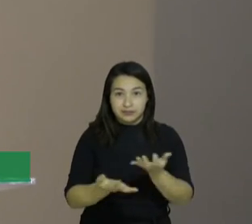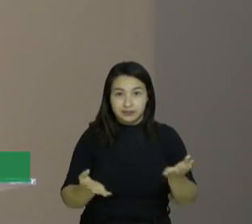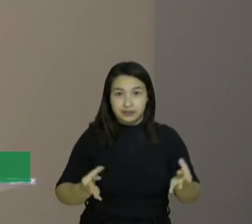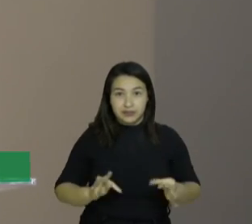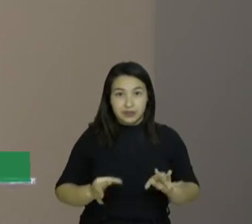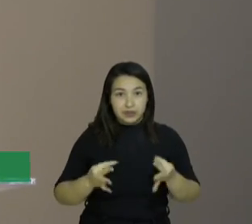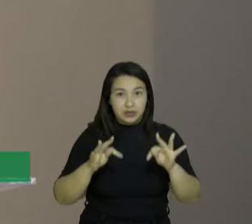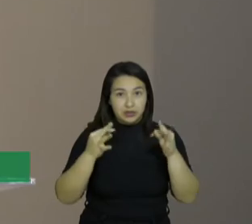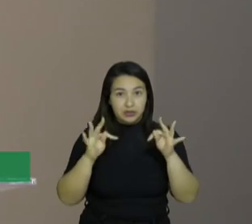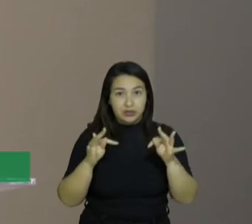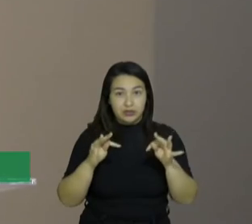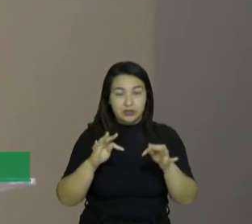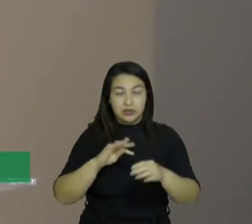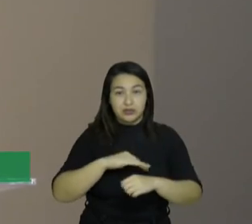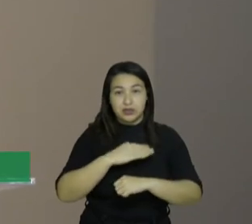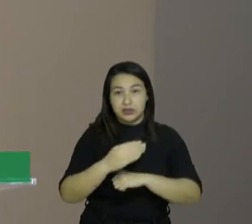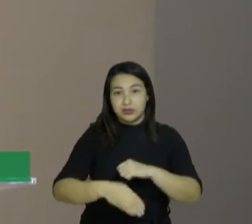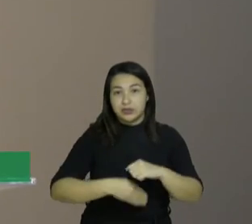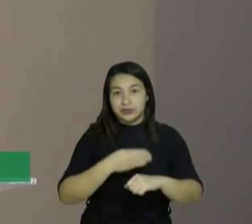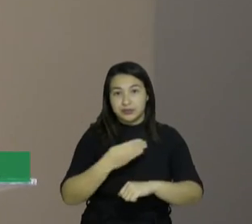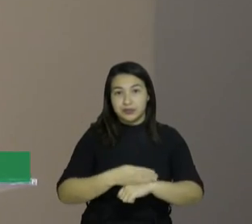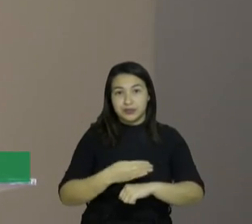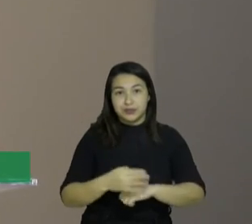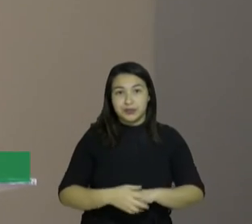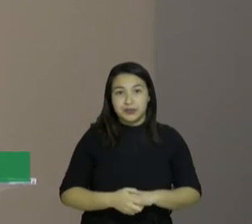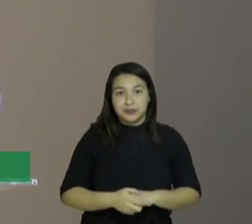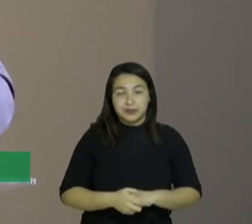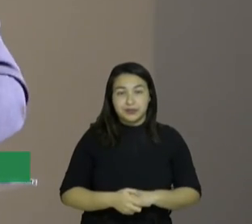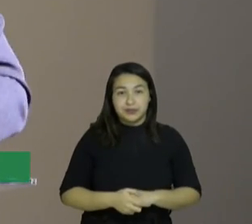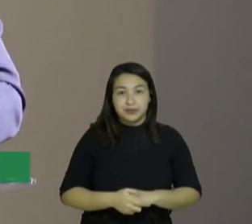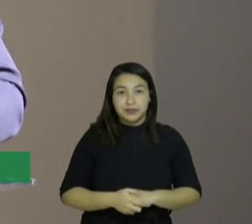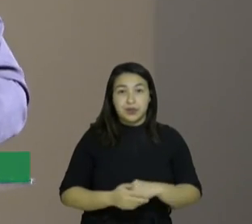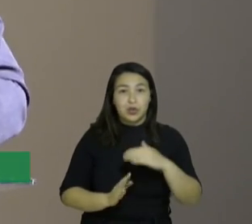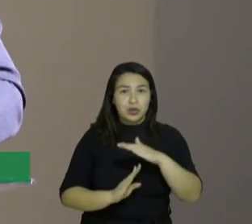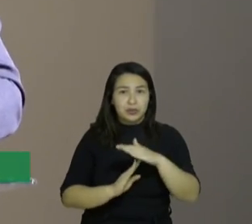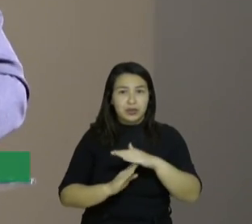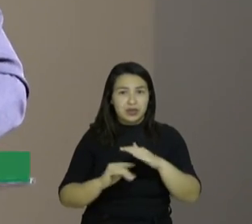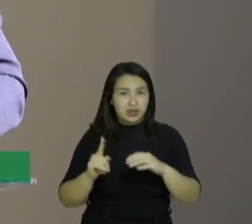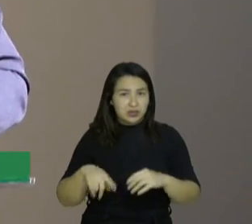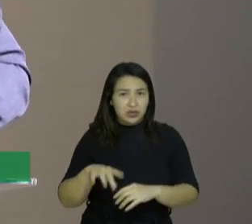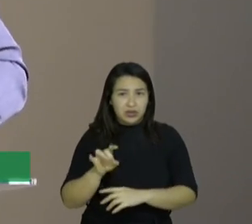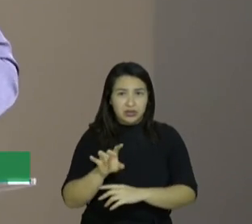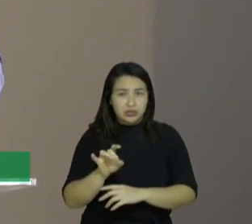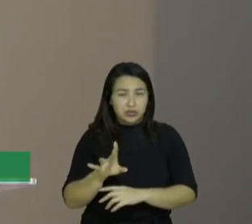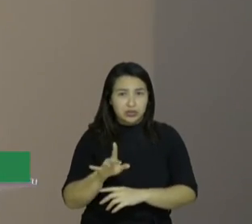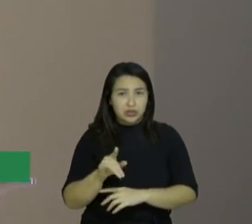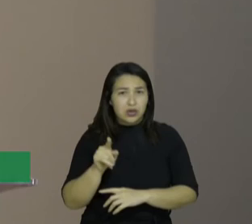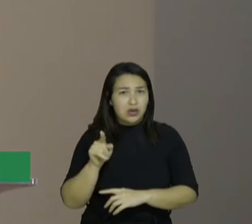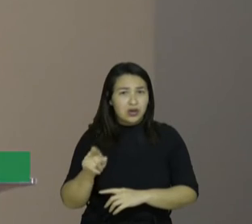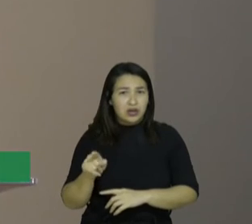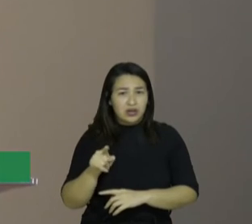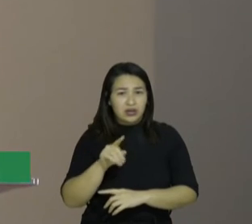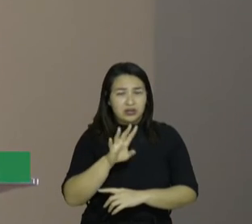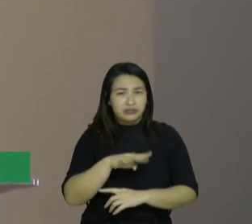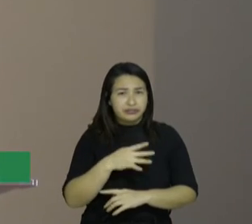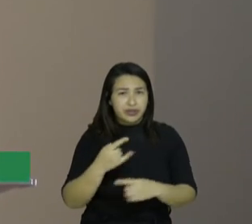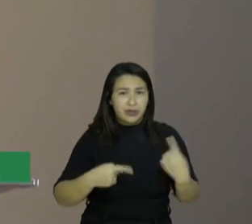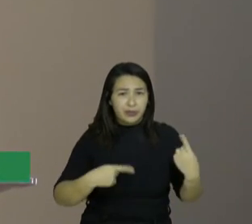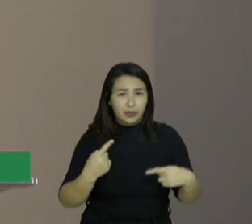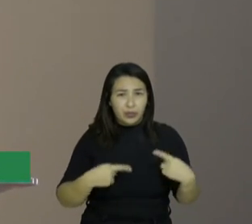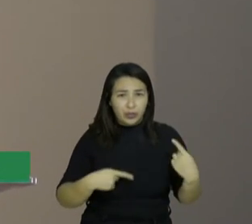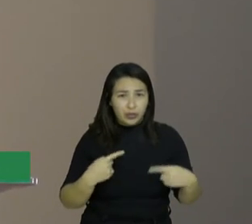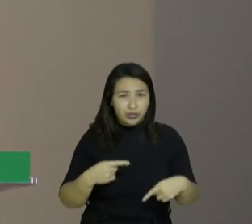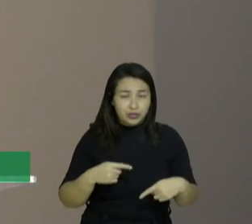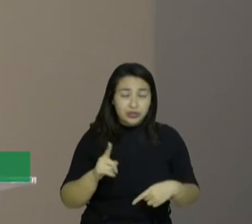tecnologias sustentáveis a sustentabilidade não é apenas um item de uma agenda política ela é uma necessidade